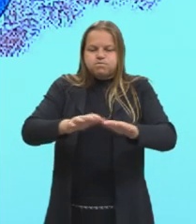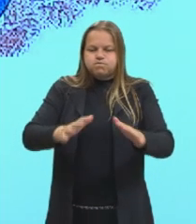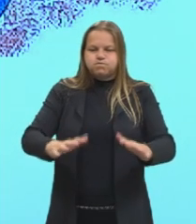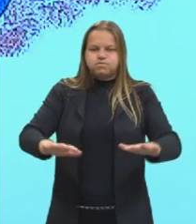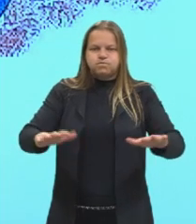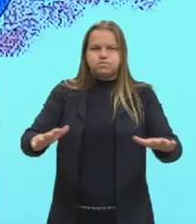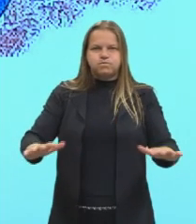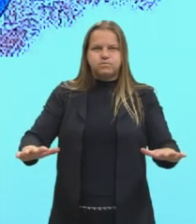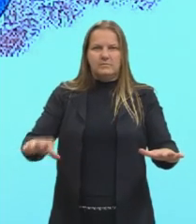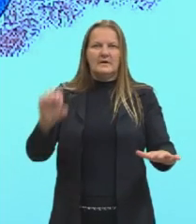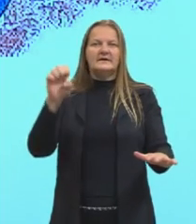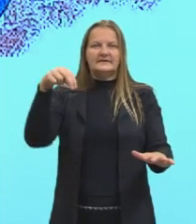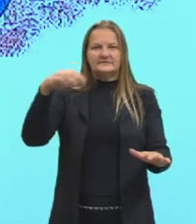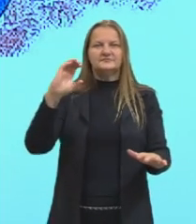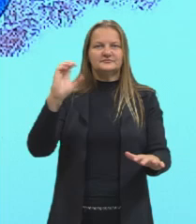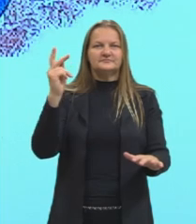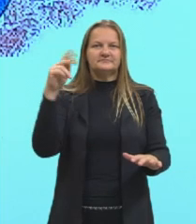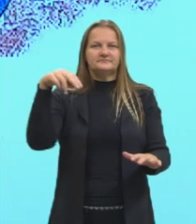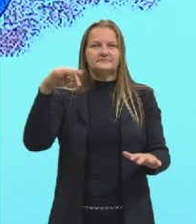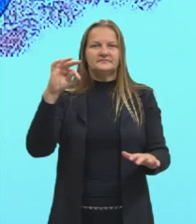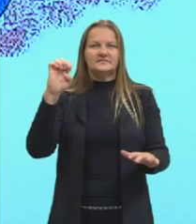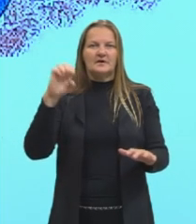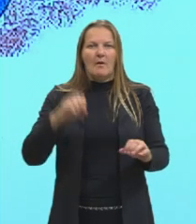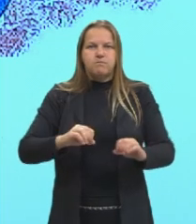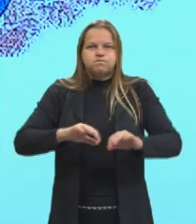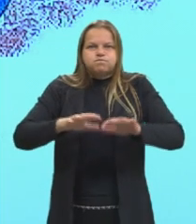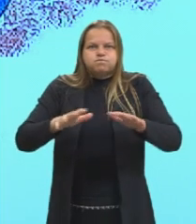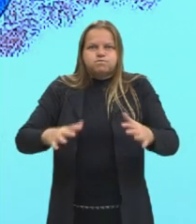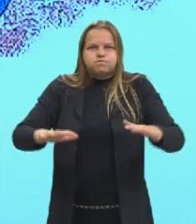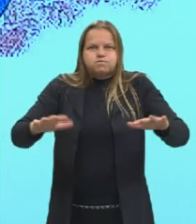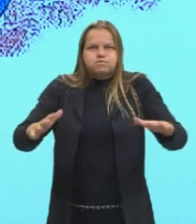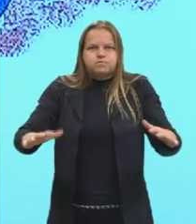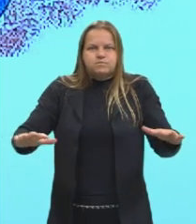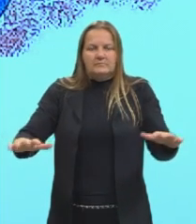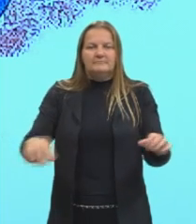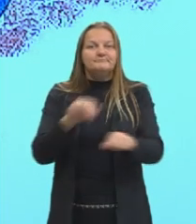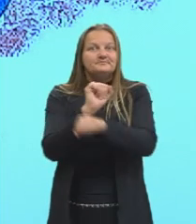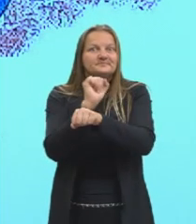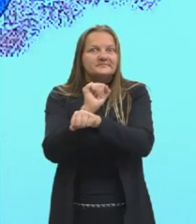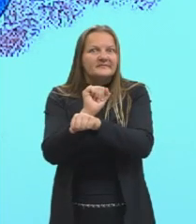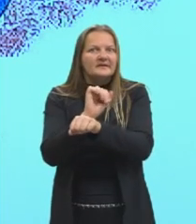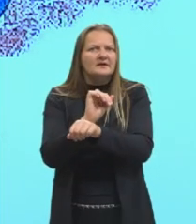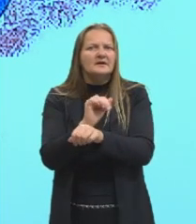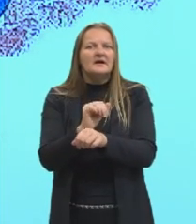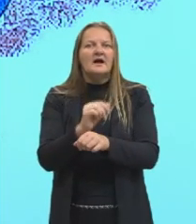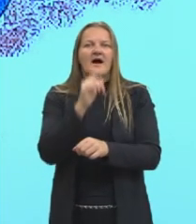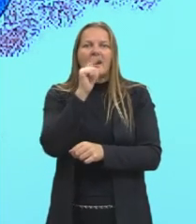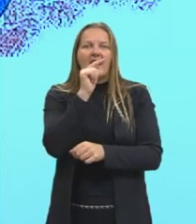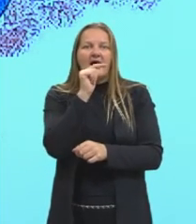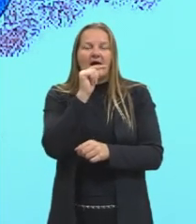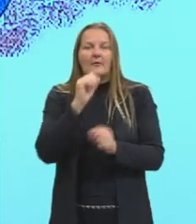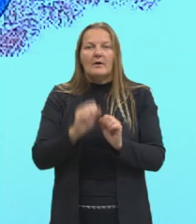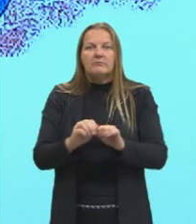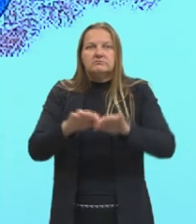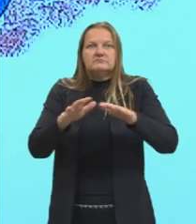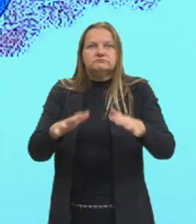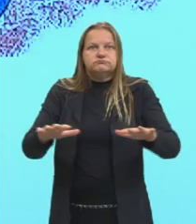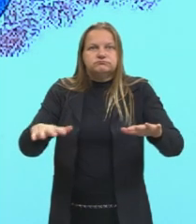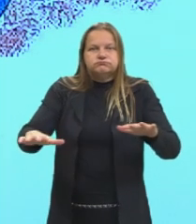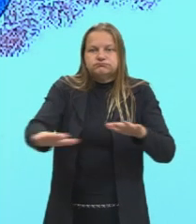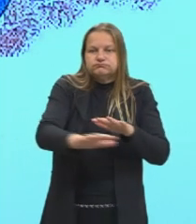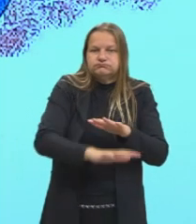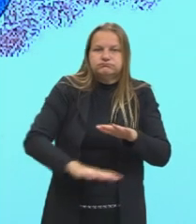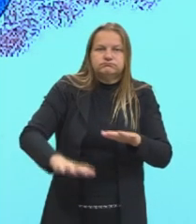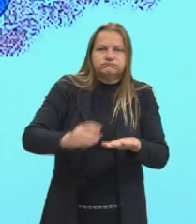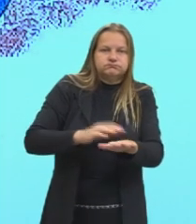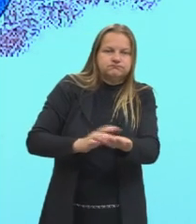ao planície de em frente certo e aí então tu vai esperar que esse rio né ocupe Essa área nessa água com peça